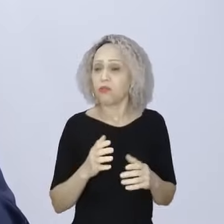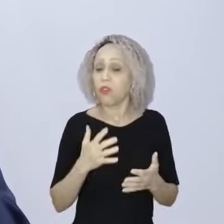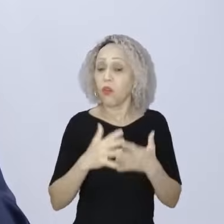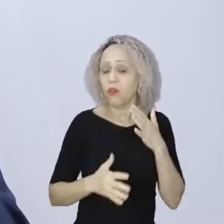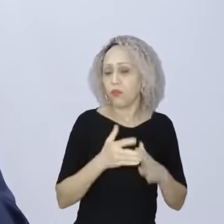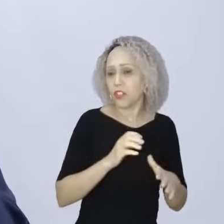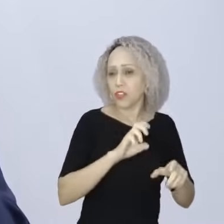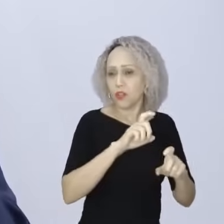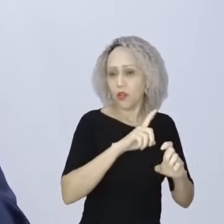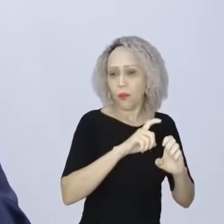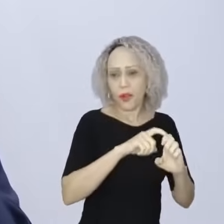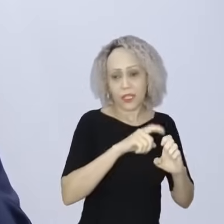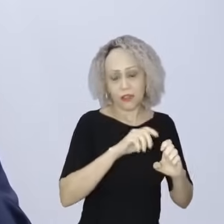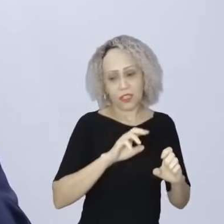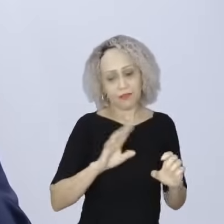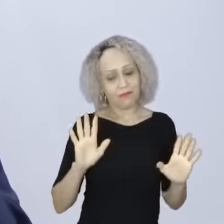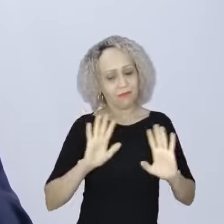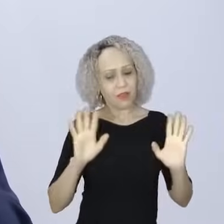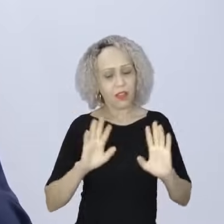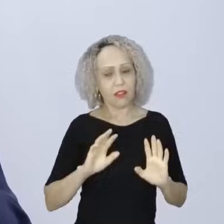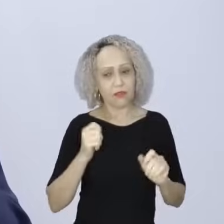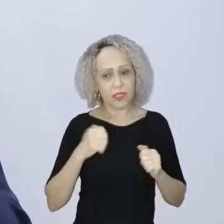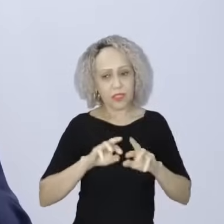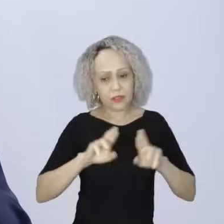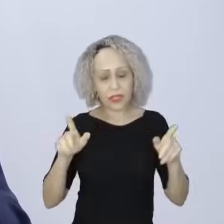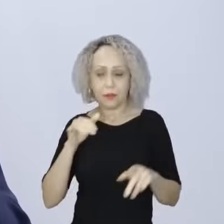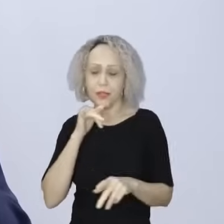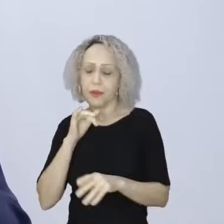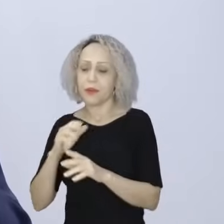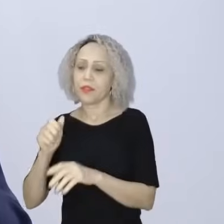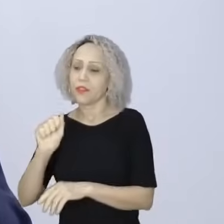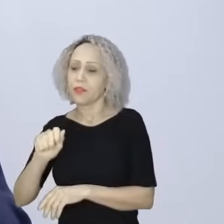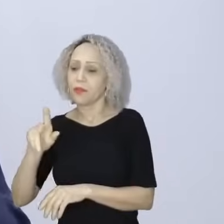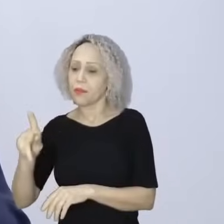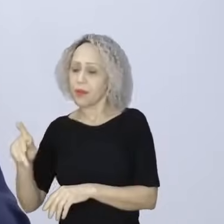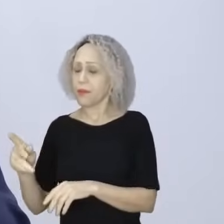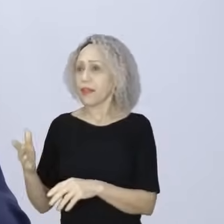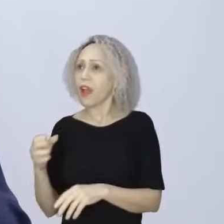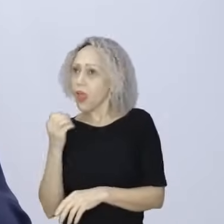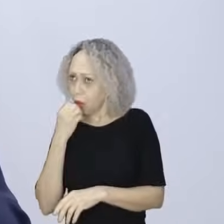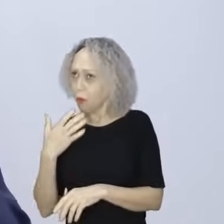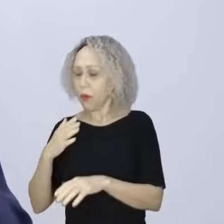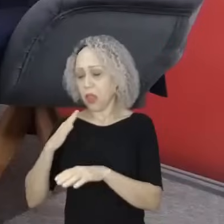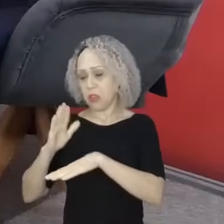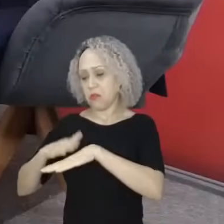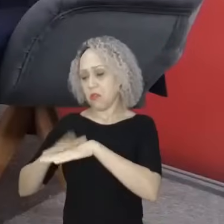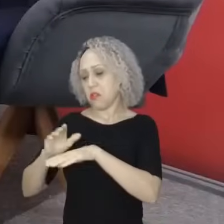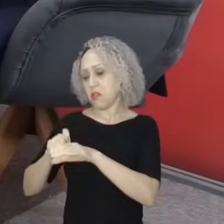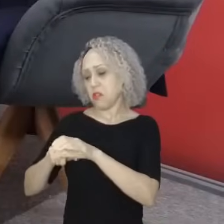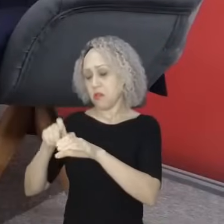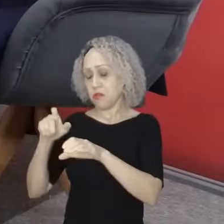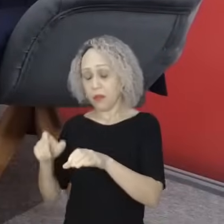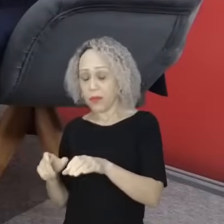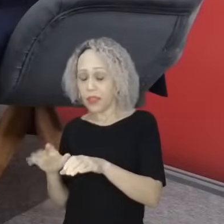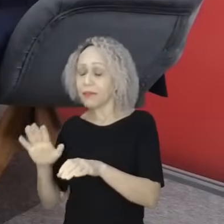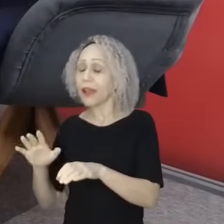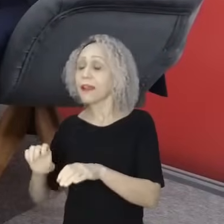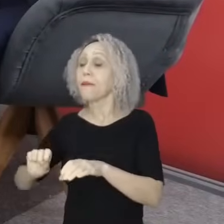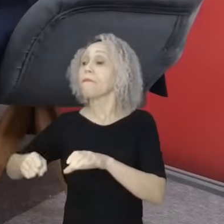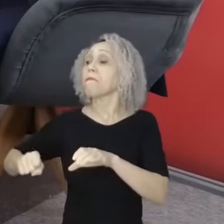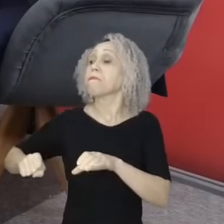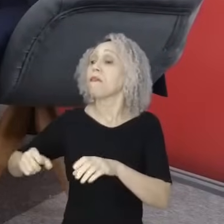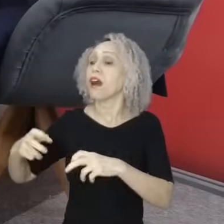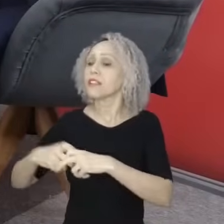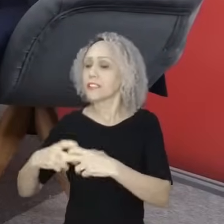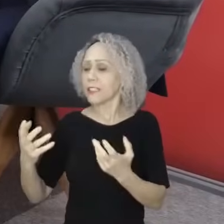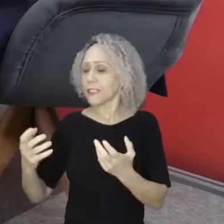bem até ter um acidente com a bicicleta, com a moto ou com o carro, ou um acidente com ele próprio, e vai ver que na